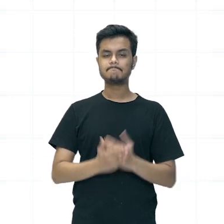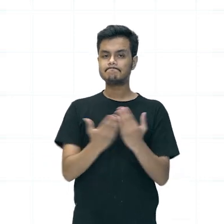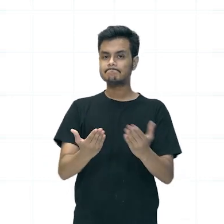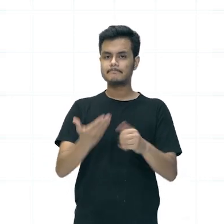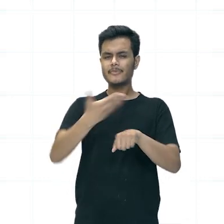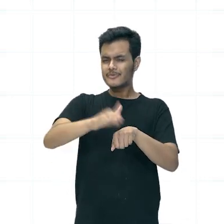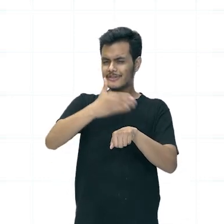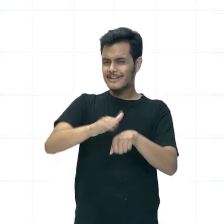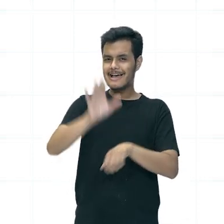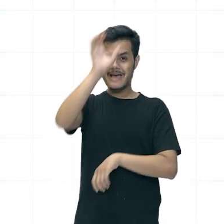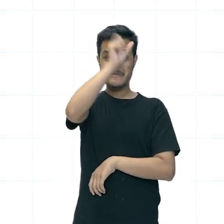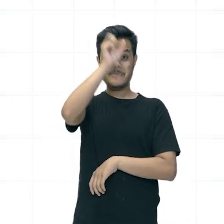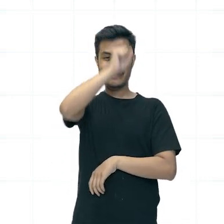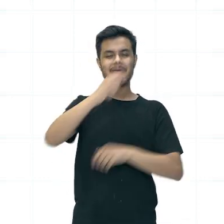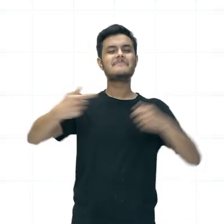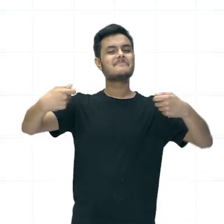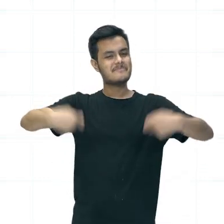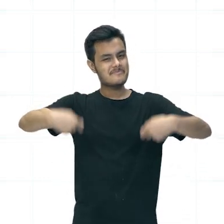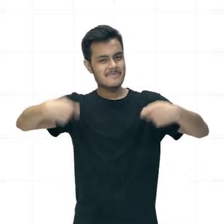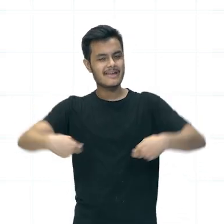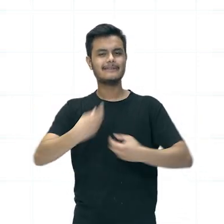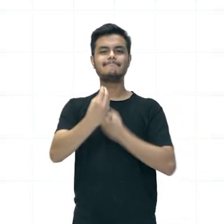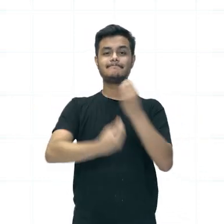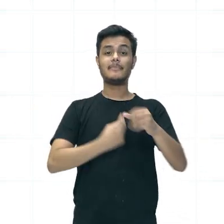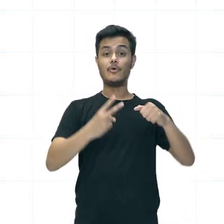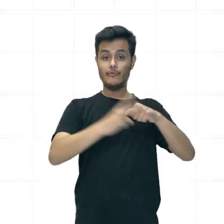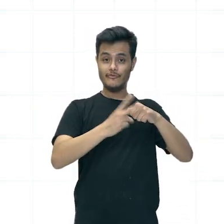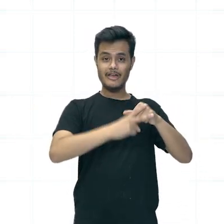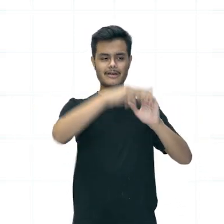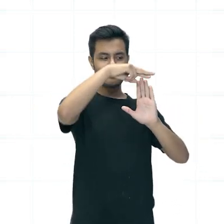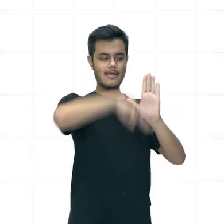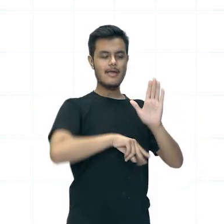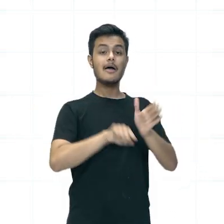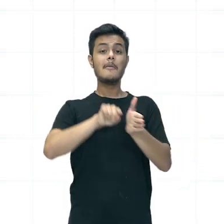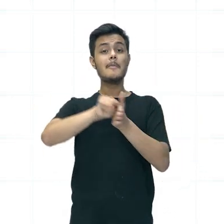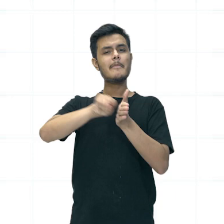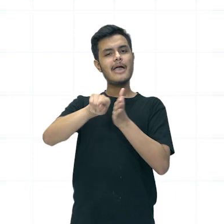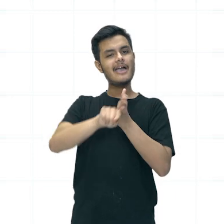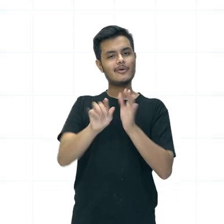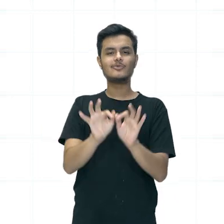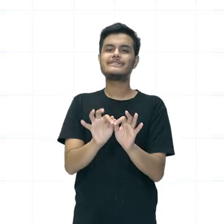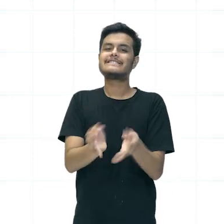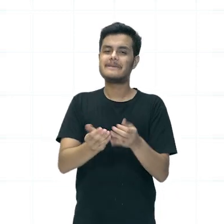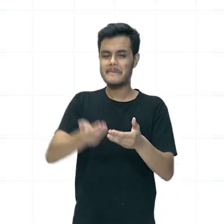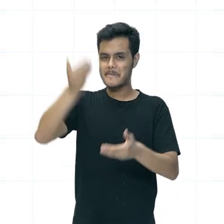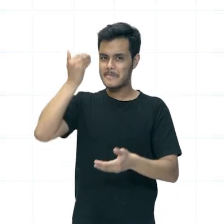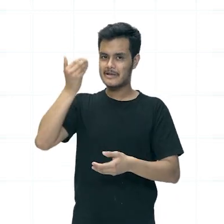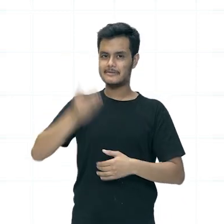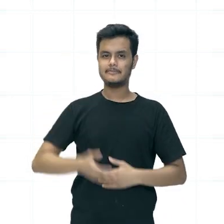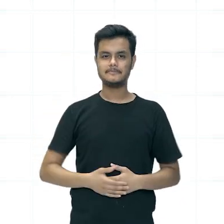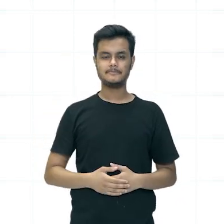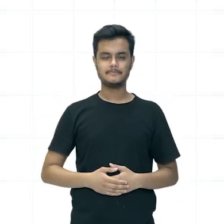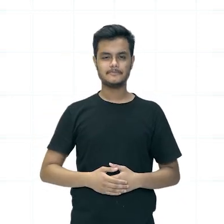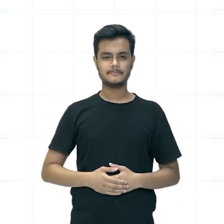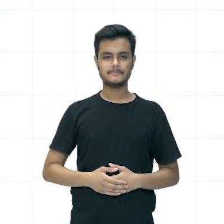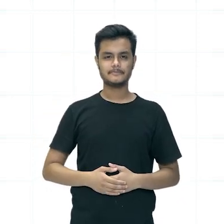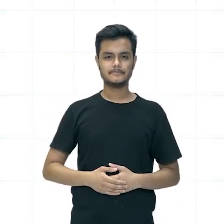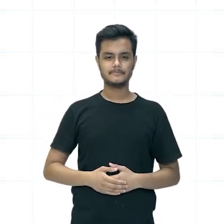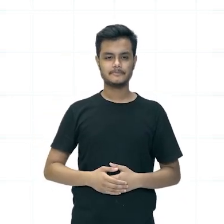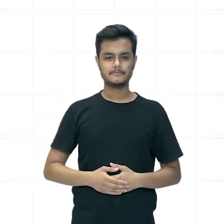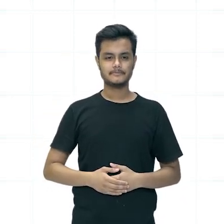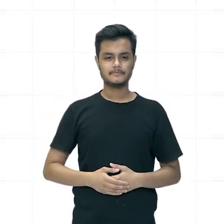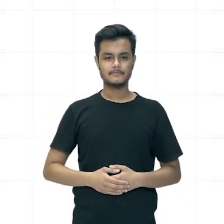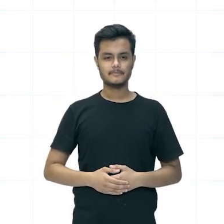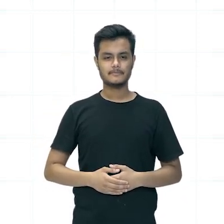aqui um pouquinho usando as perguntas no Simple Past. Vamos lá? Aqui,